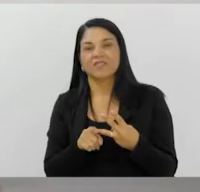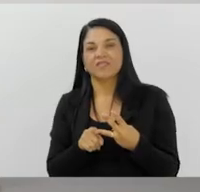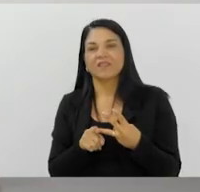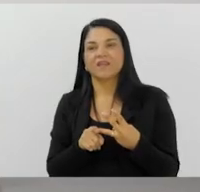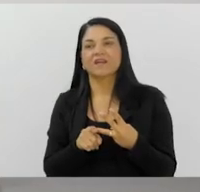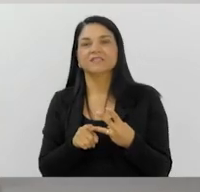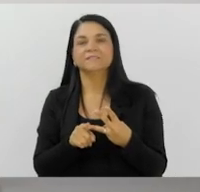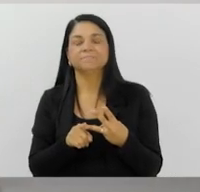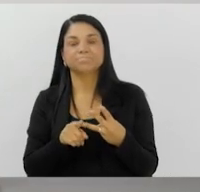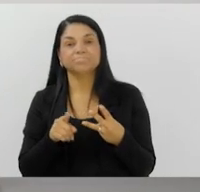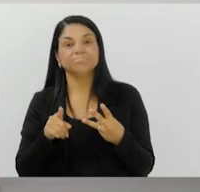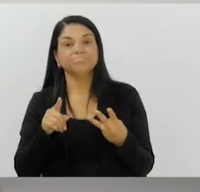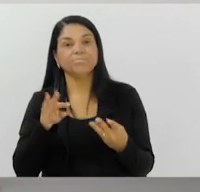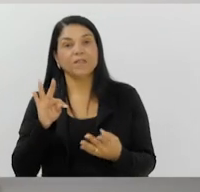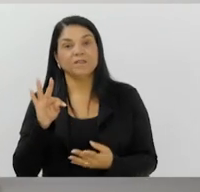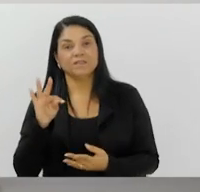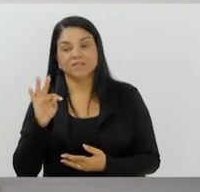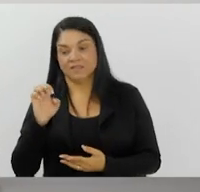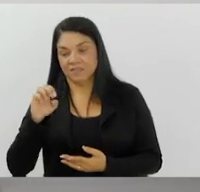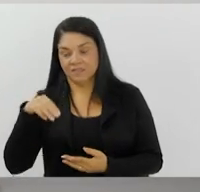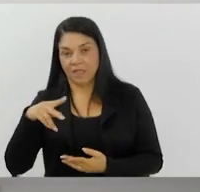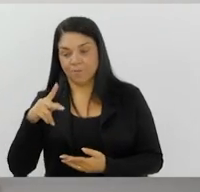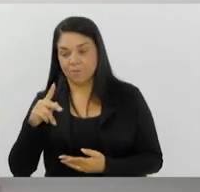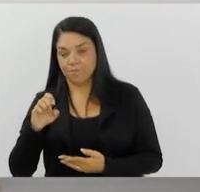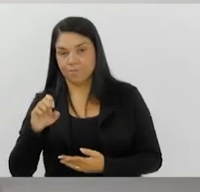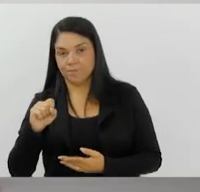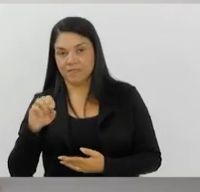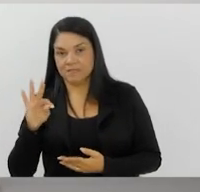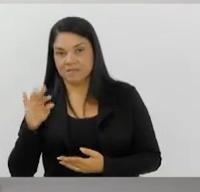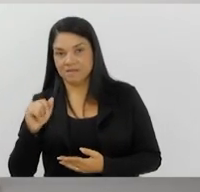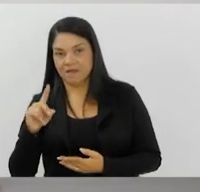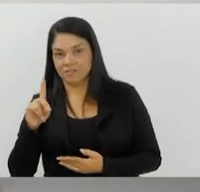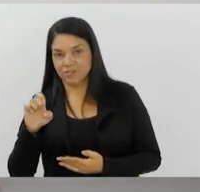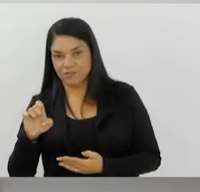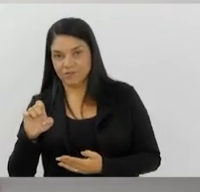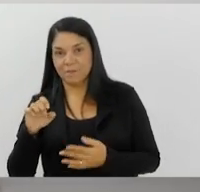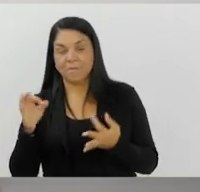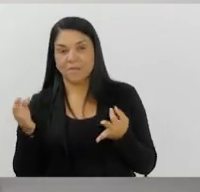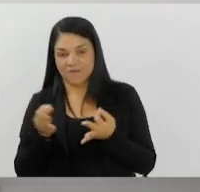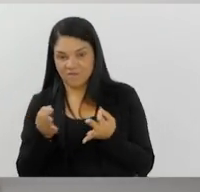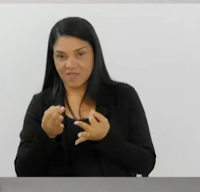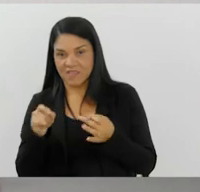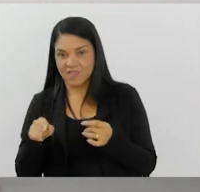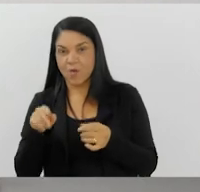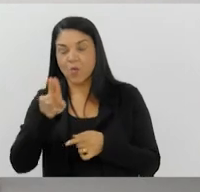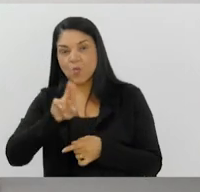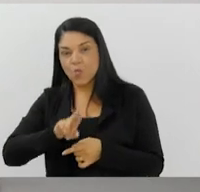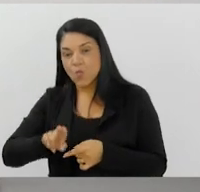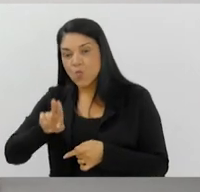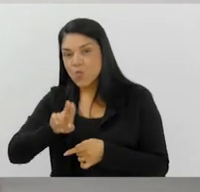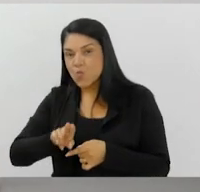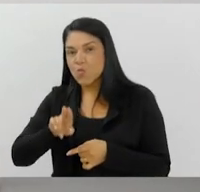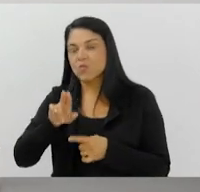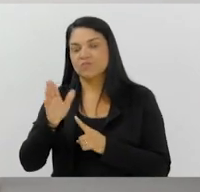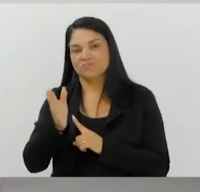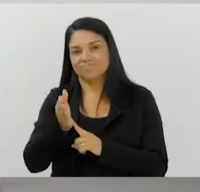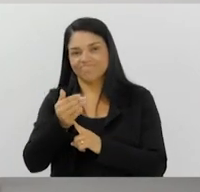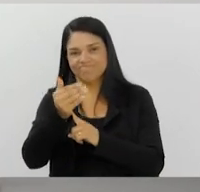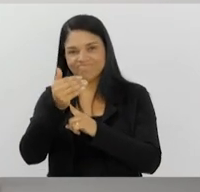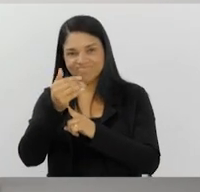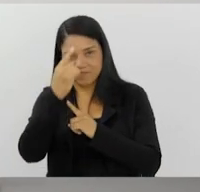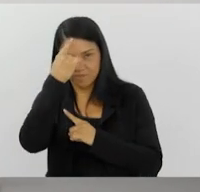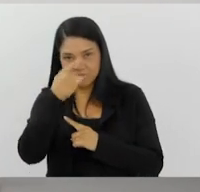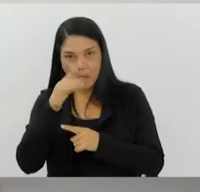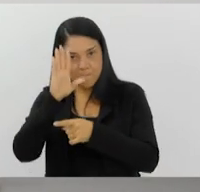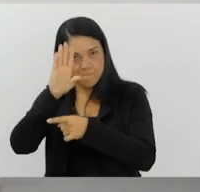eh porque a gente tem né esse cenário né Muito eh crítico do uso de reconhecimento facial há